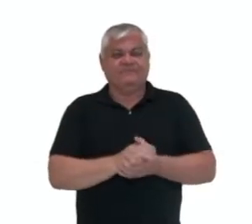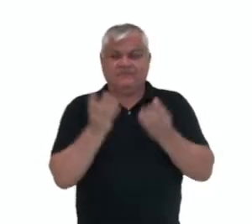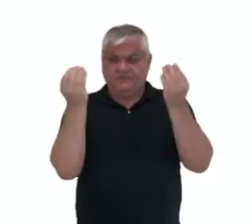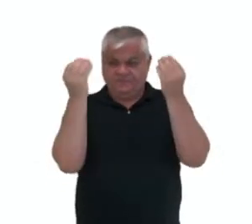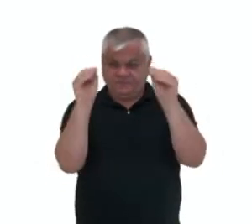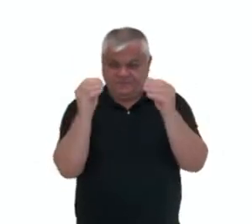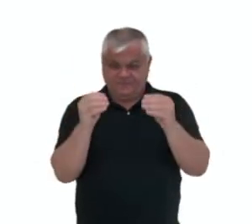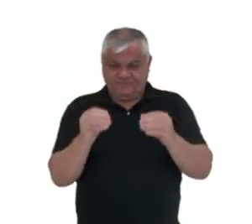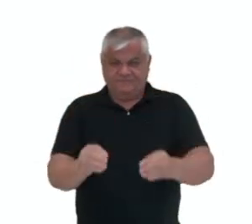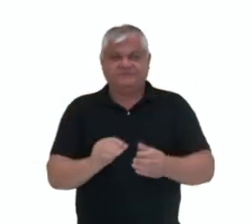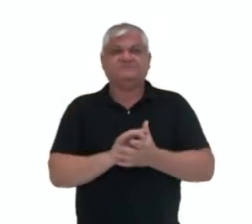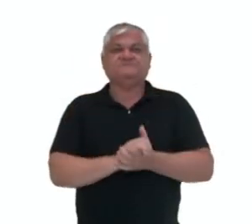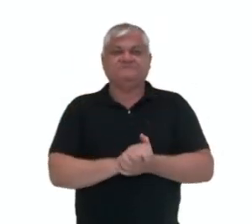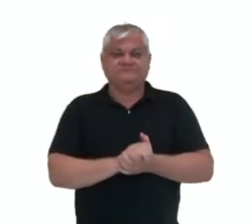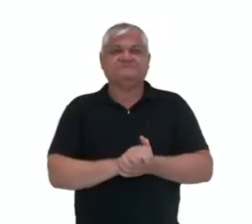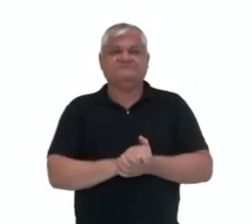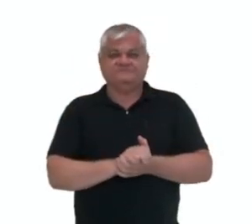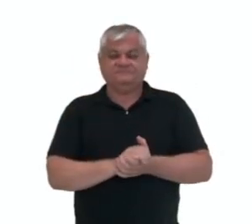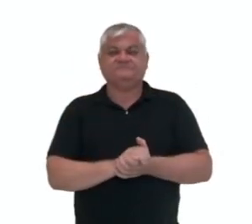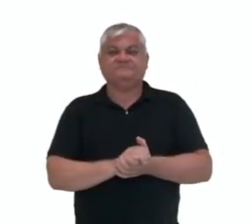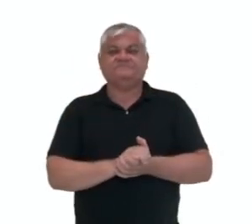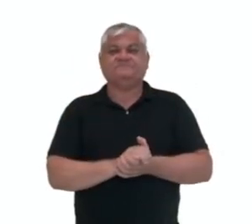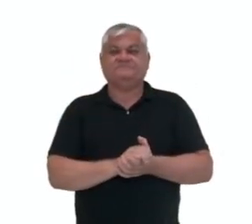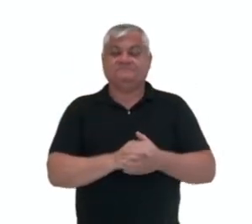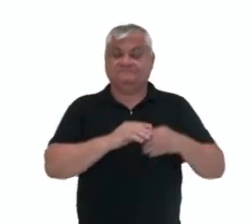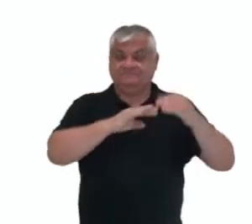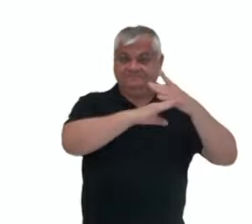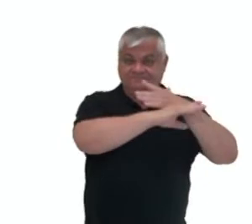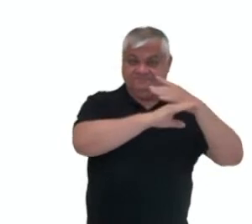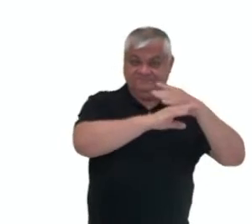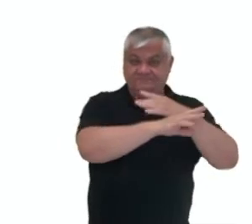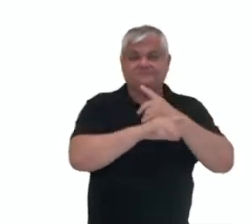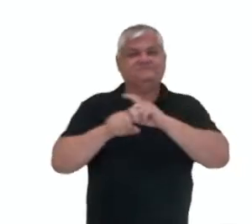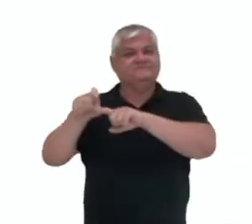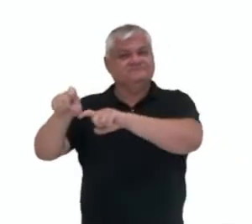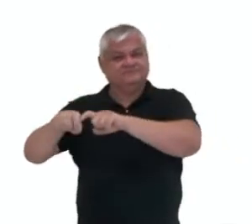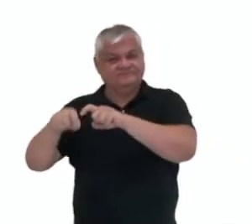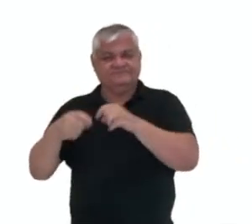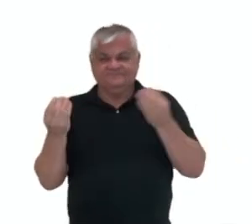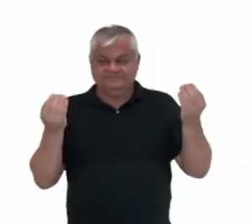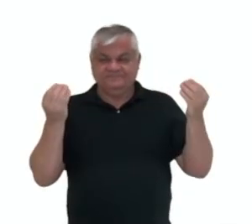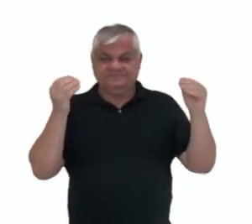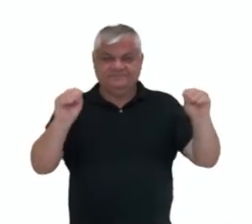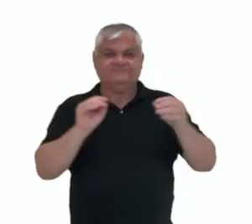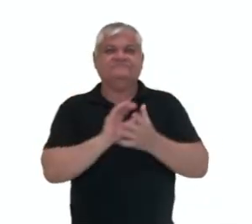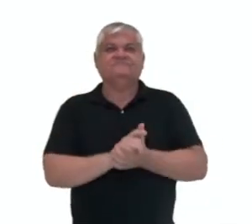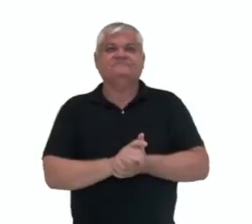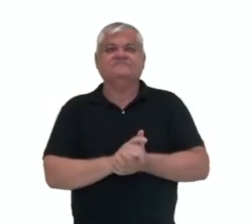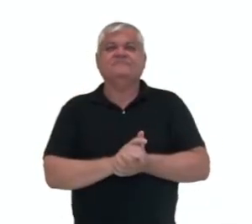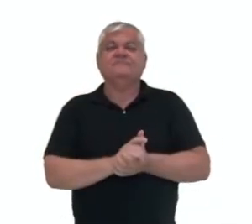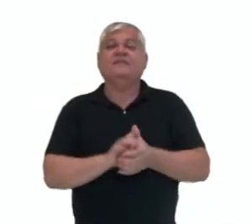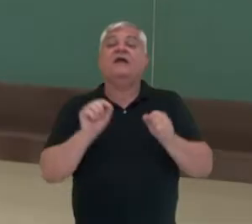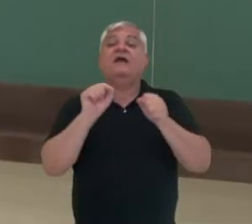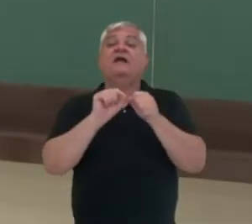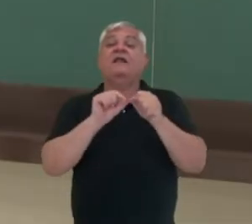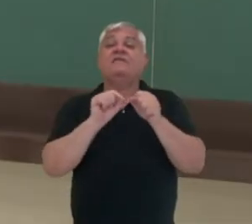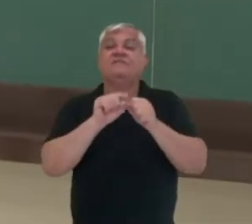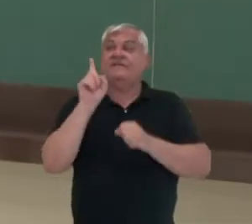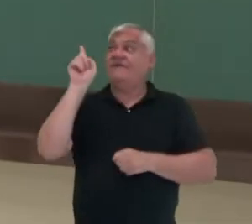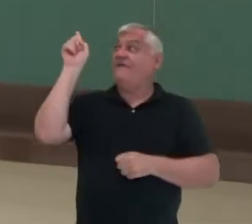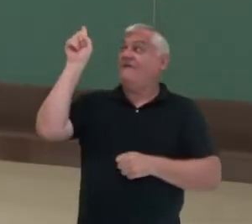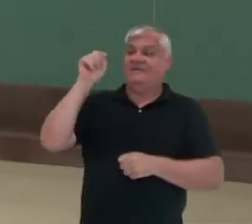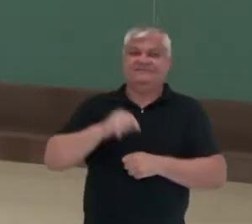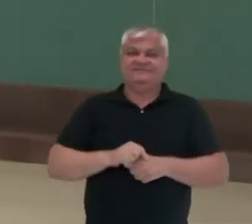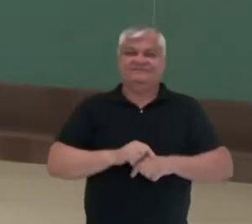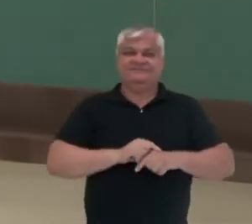duas informações, né? A urbana e a rural, tá? População urbana e rural. E foi apresentado dessa forma aqui. Olha